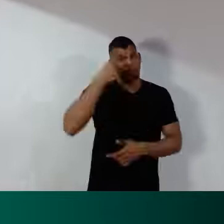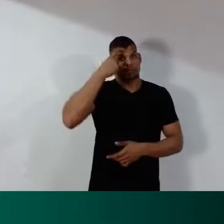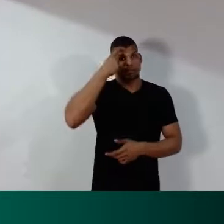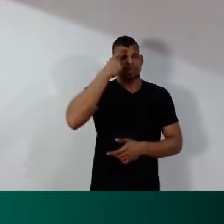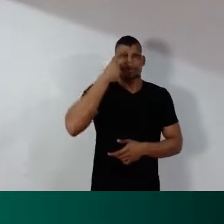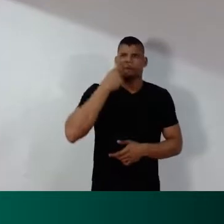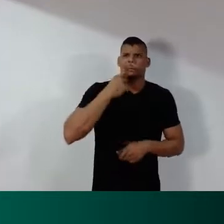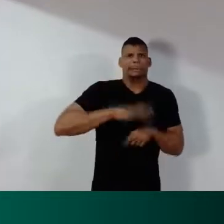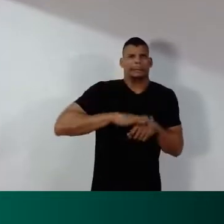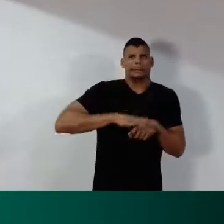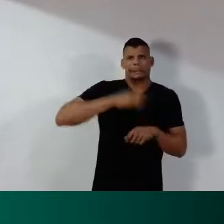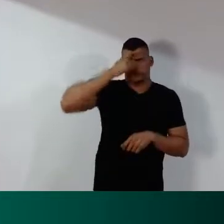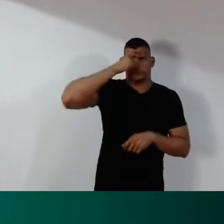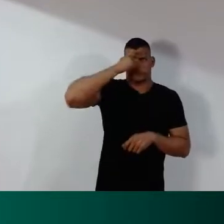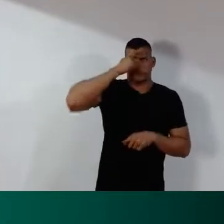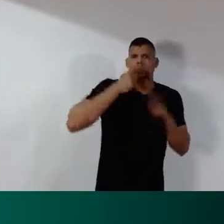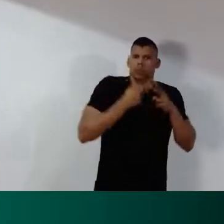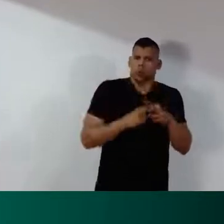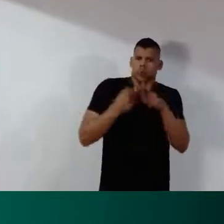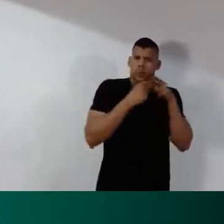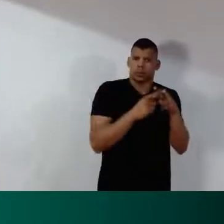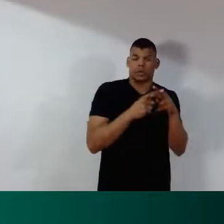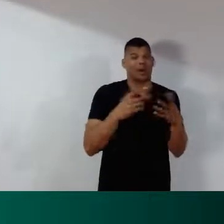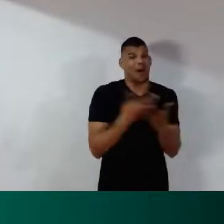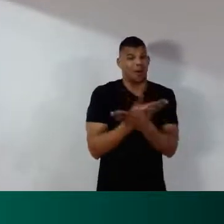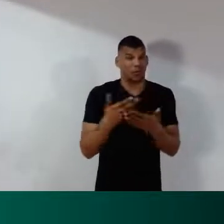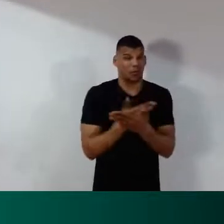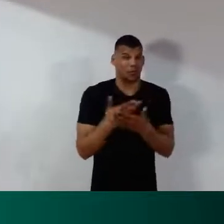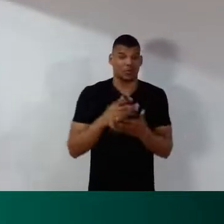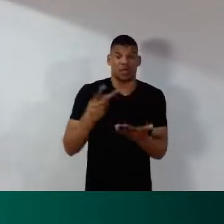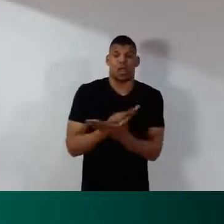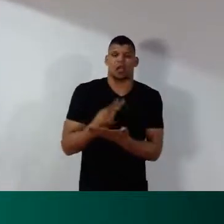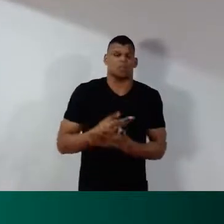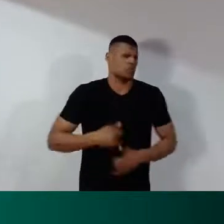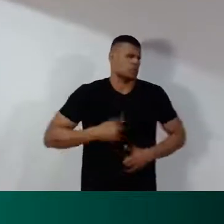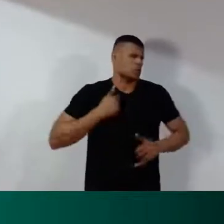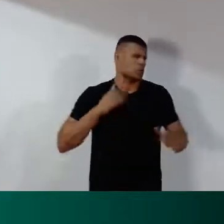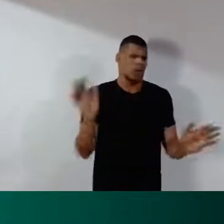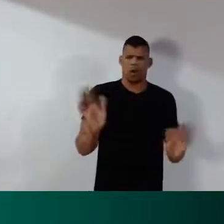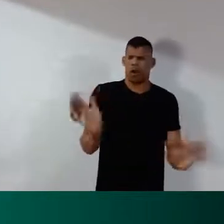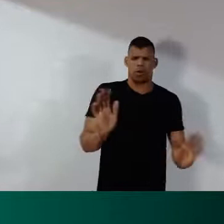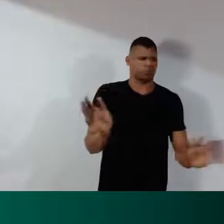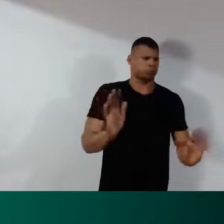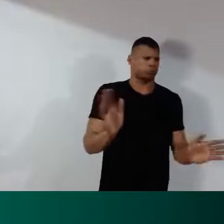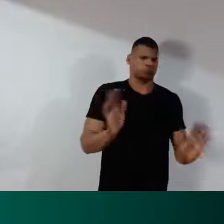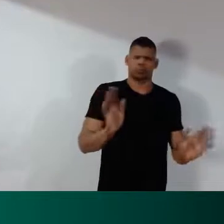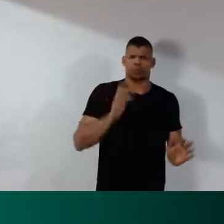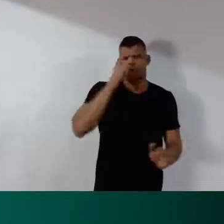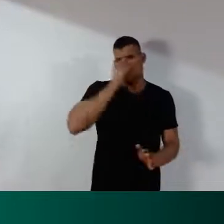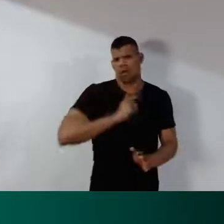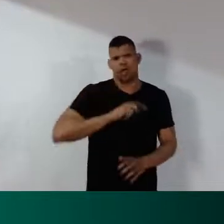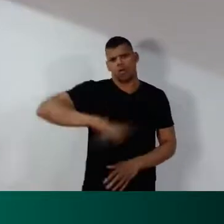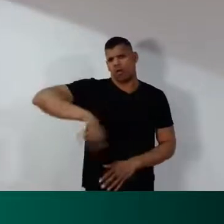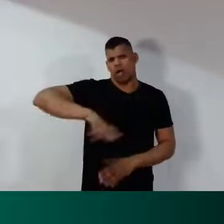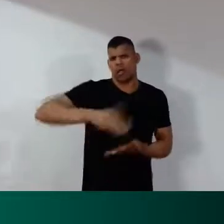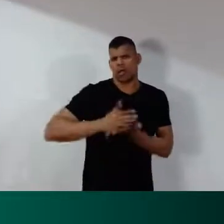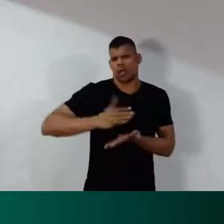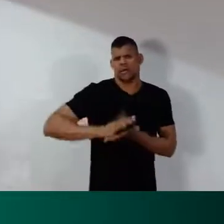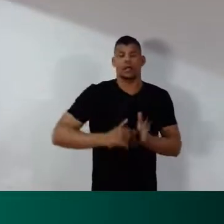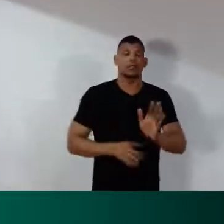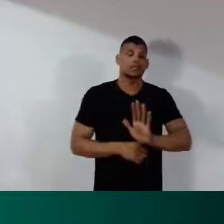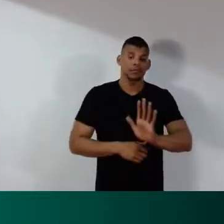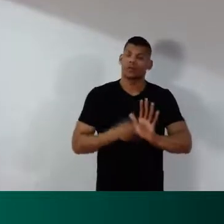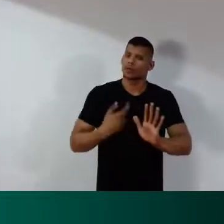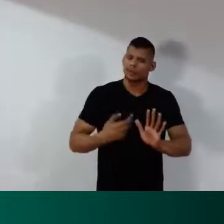e eu vi que eu tô errado vou lá e corrigir que tem gente que é ruim né fica é orgulhoso não né não vou fazer isso não sei o que tudo